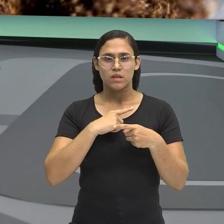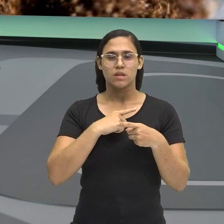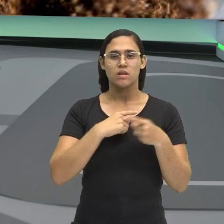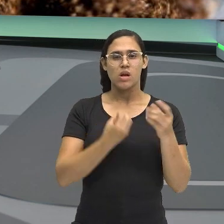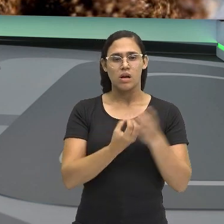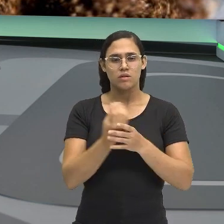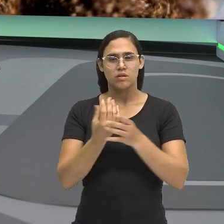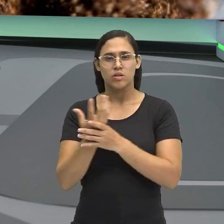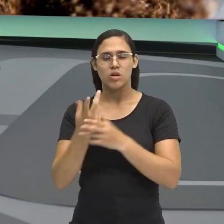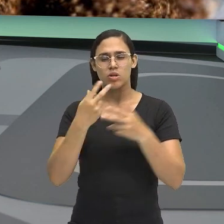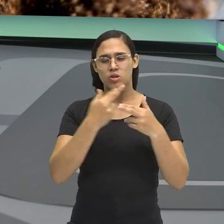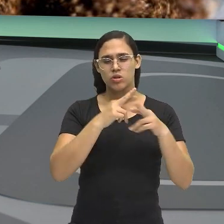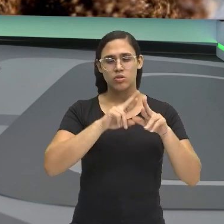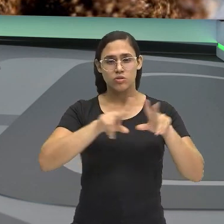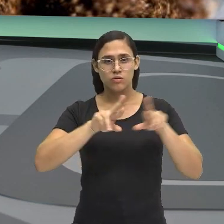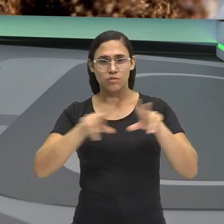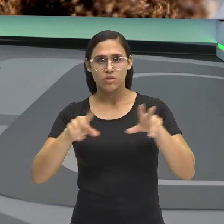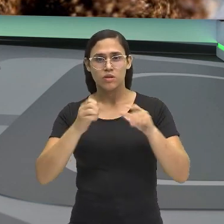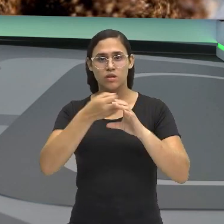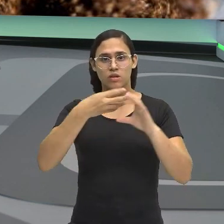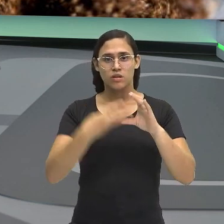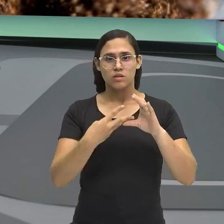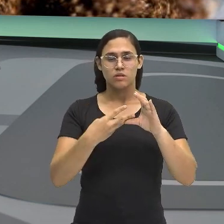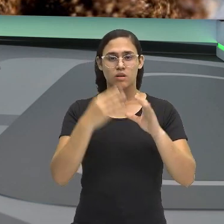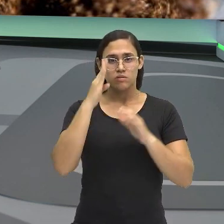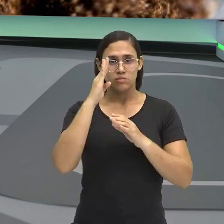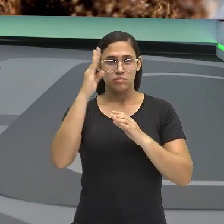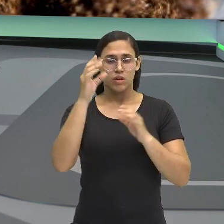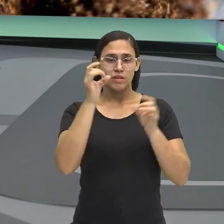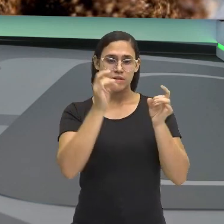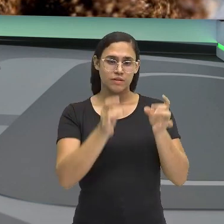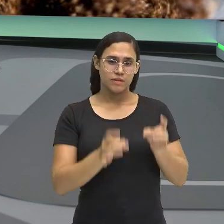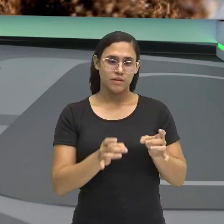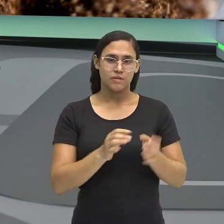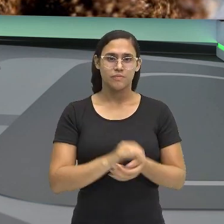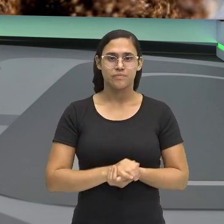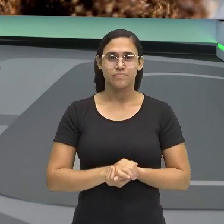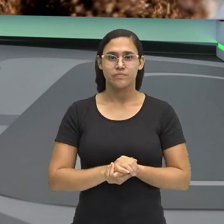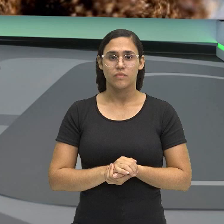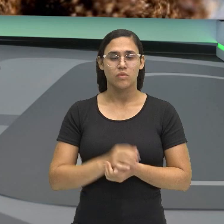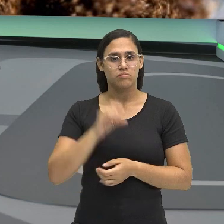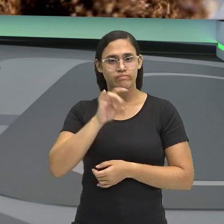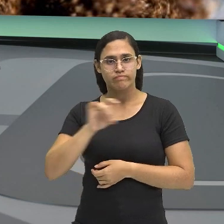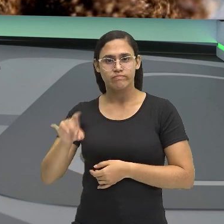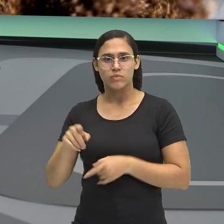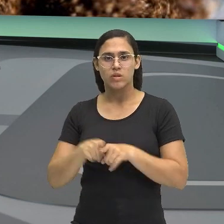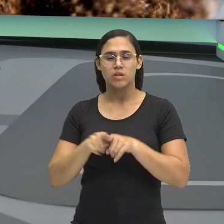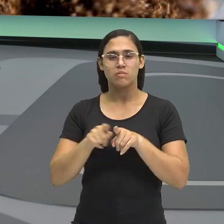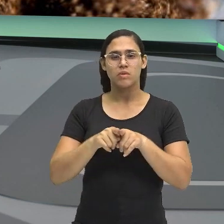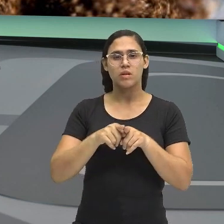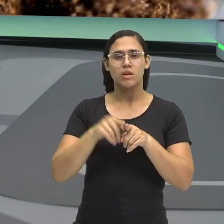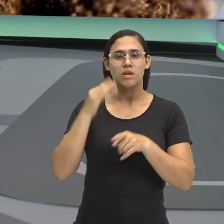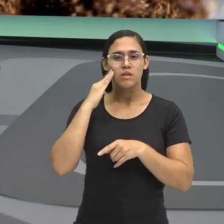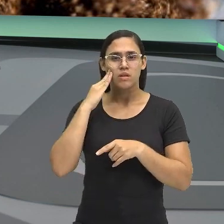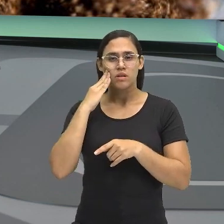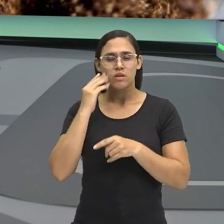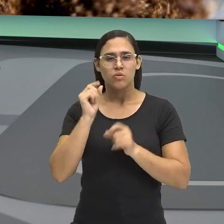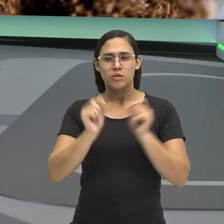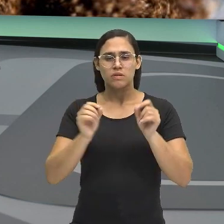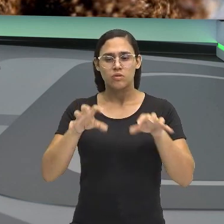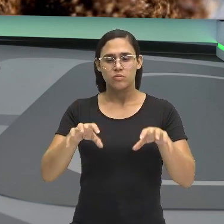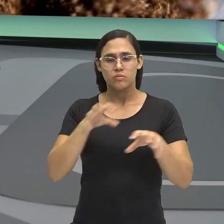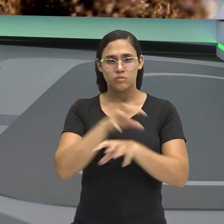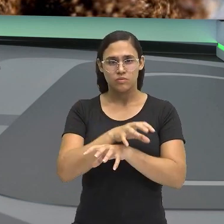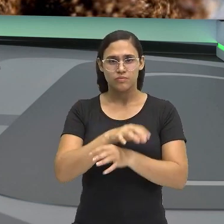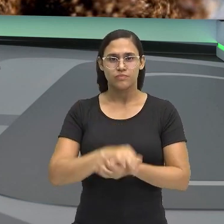eles são tão diferentes, quais são as características de cada um, né? E a gente vai entender direitinho o que são biomas,